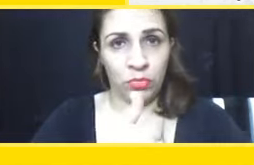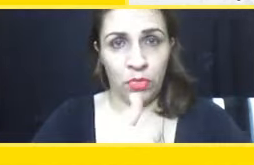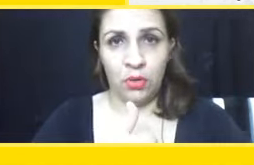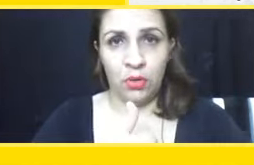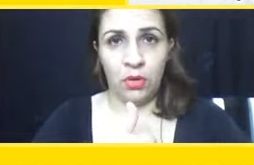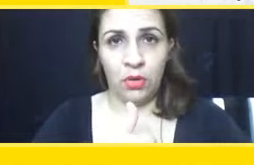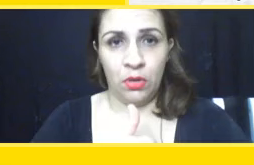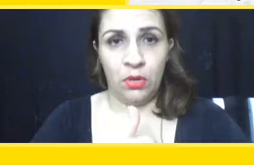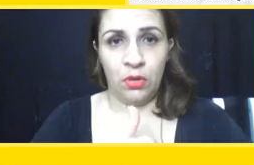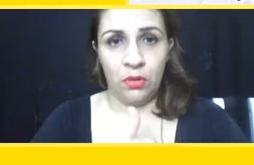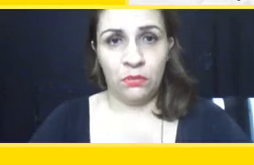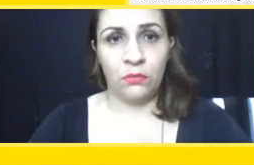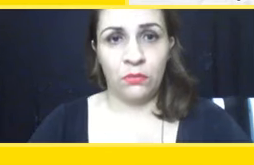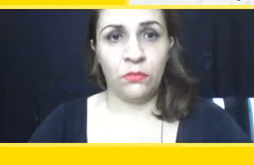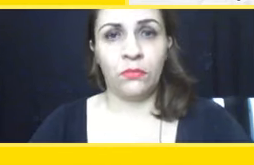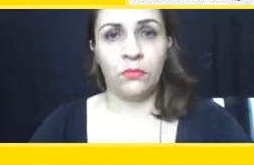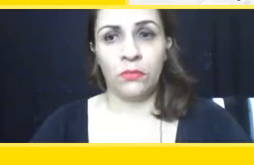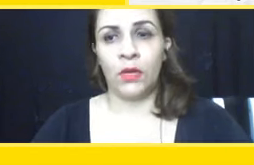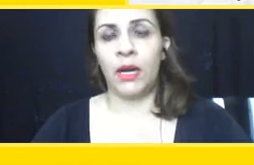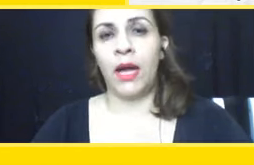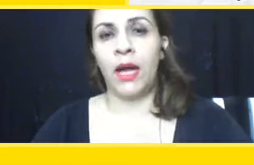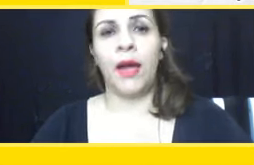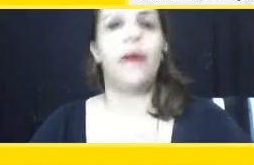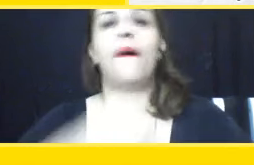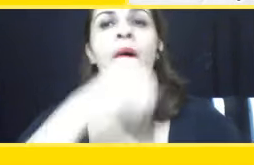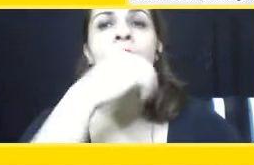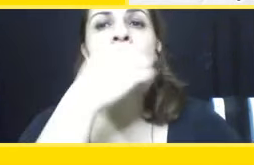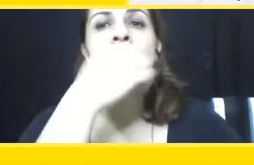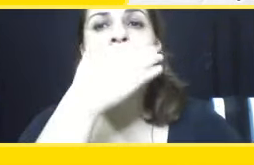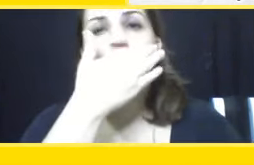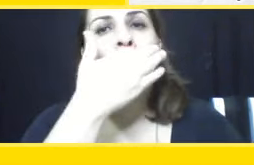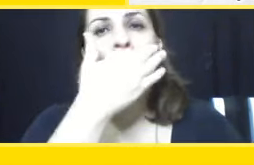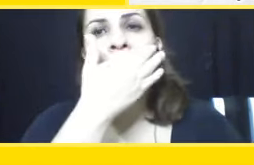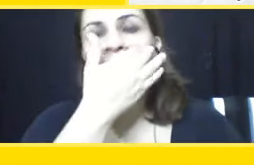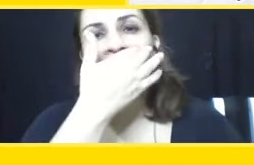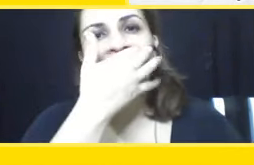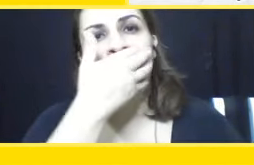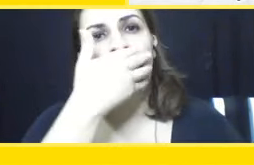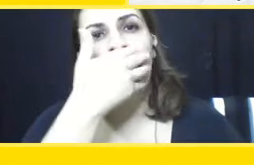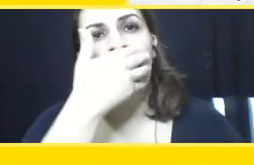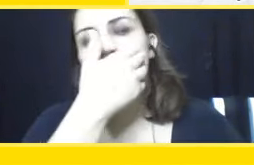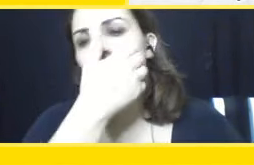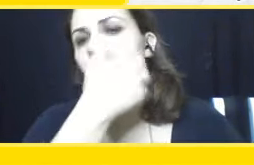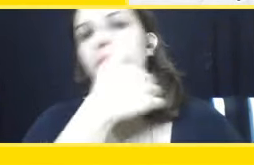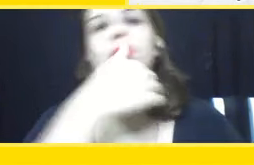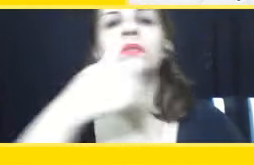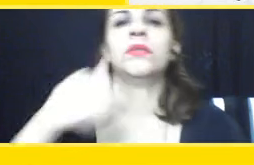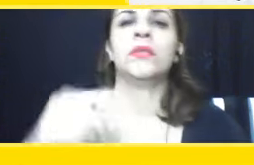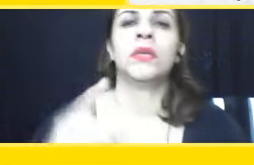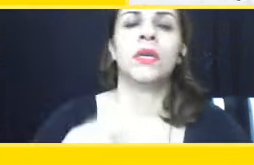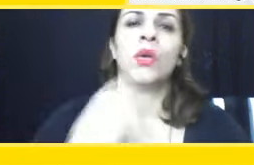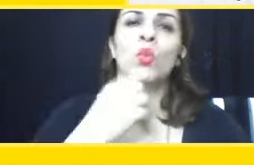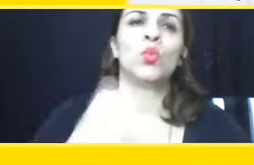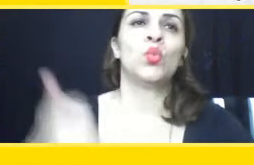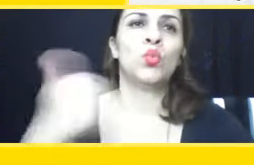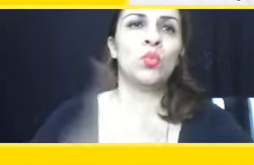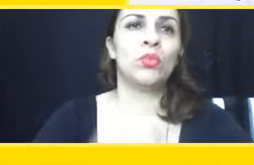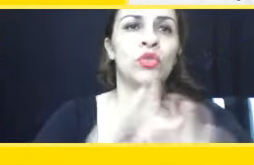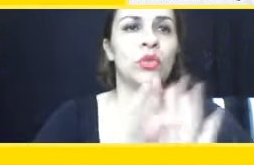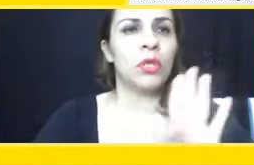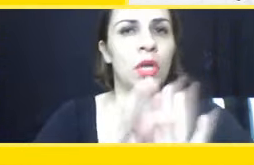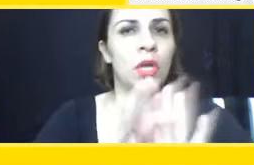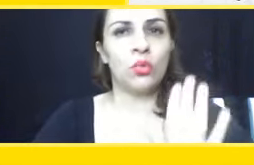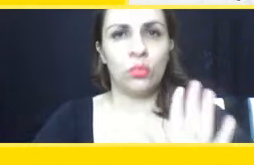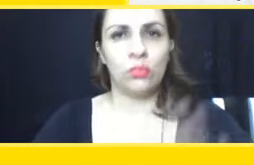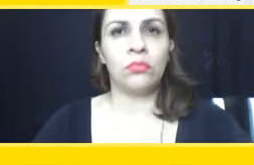texto que o da senhor lei falou. hoje. Ah, tá. E dizendo o quê mesmo? Não, o substitutivo é o Avançou o texto da quê? lei. Então,